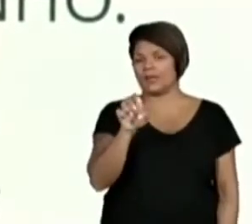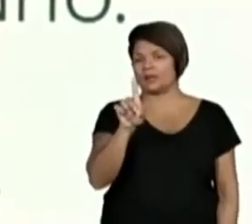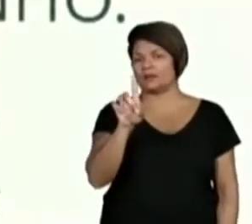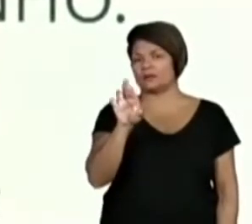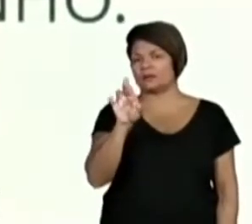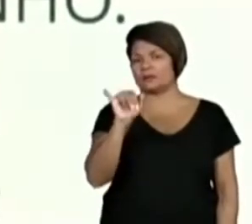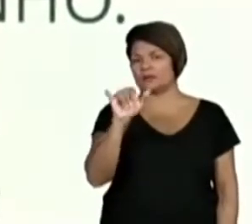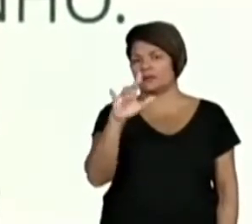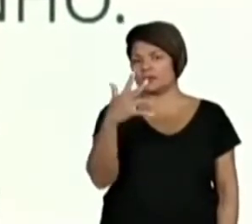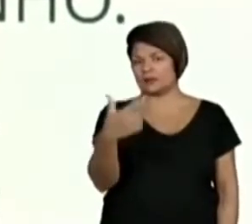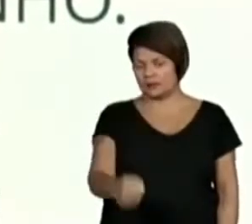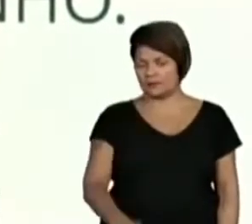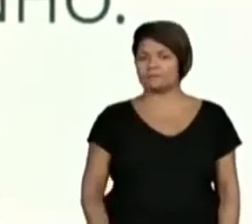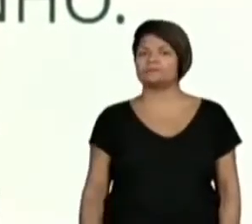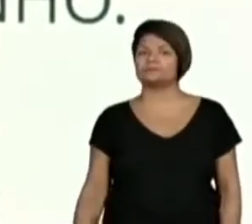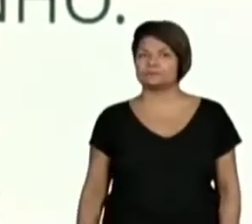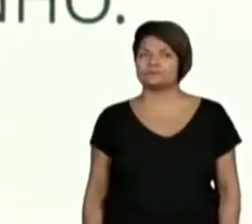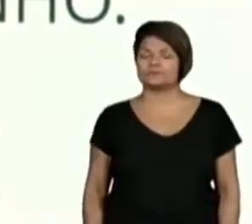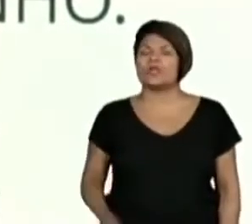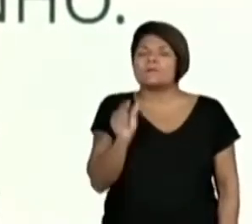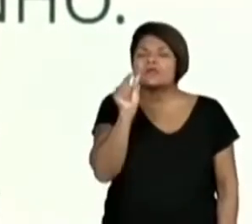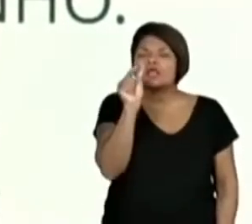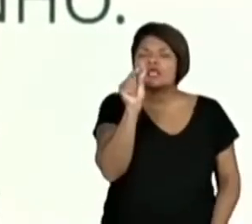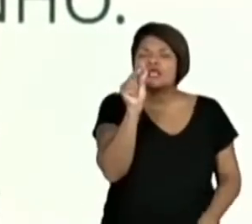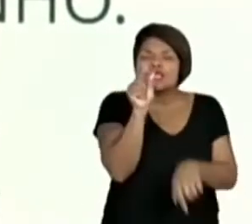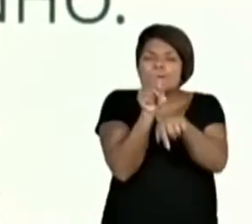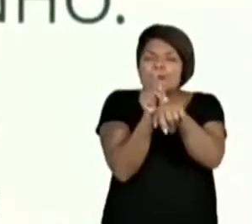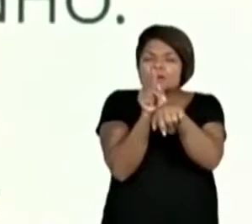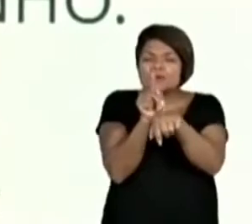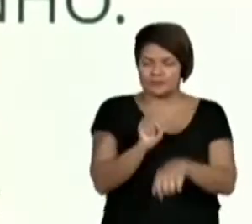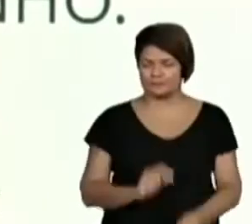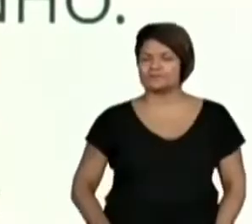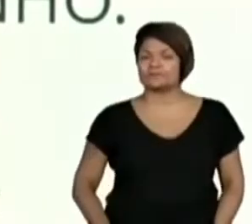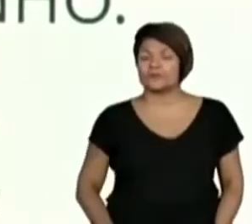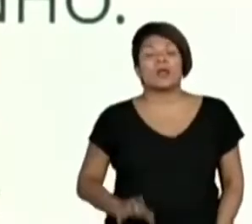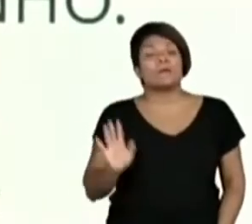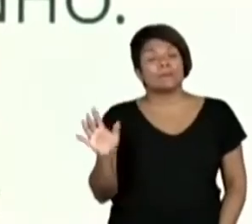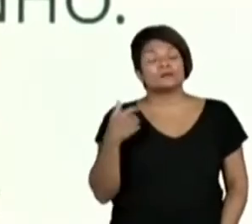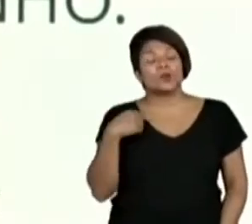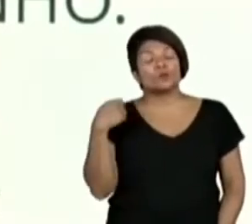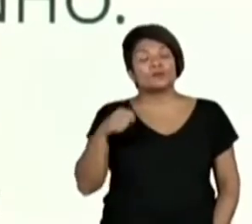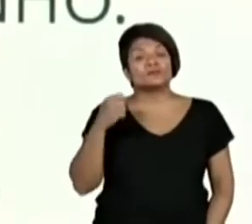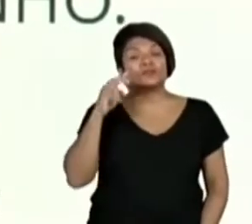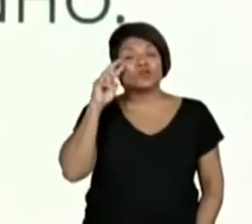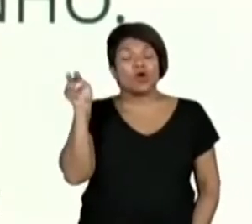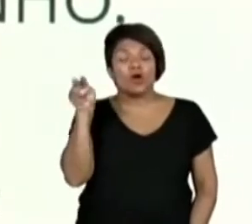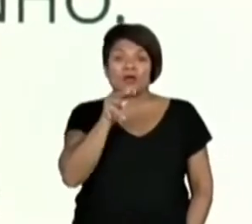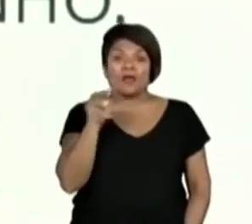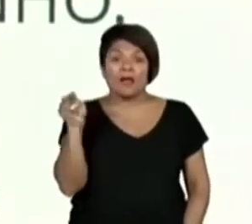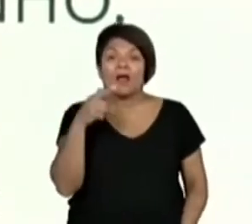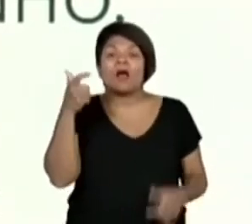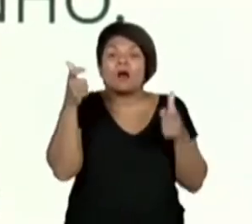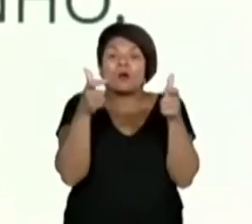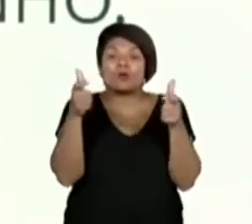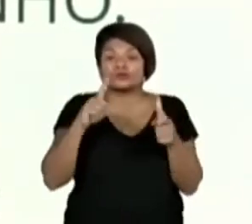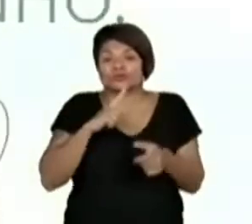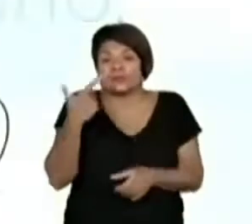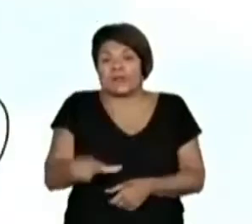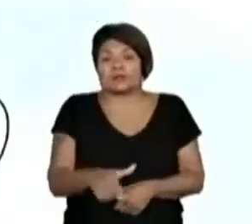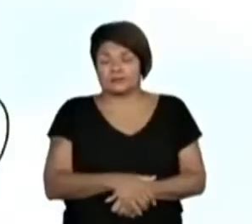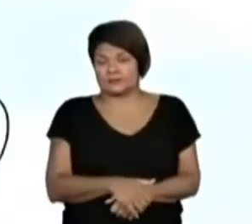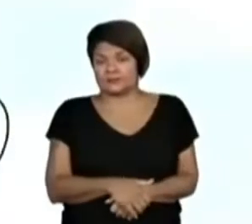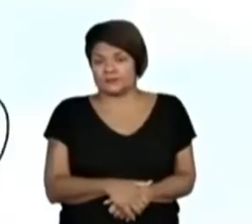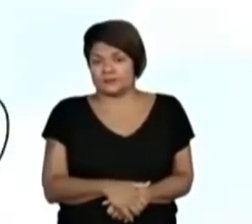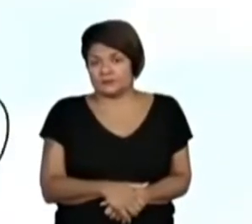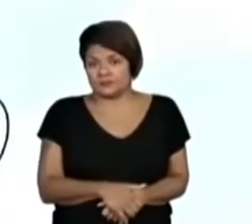palavra pedrinha, eu preciso olhar as duas parlendas para pensar aonde tem mais pedrinha. Porque, de repente, eu posso